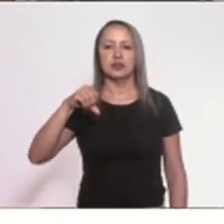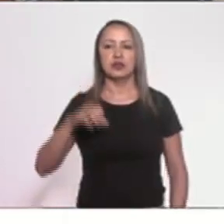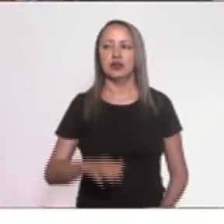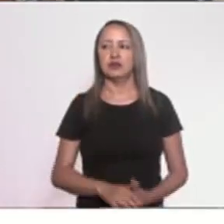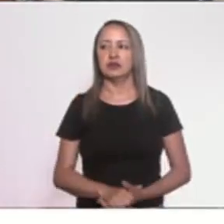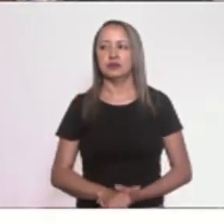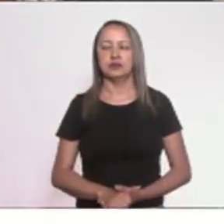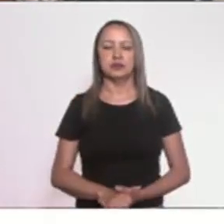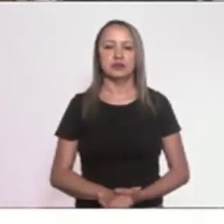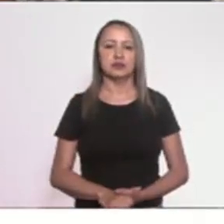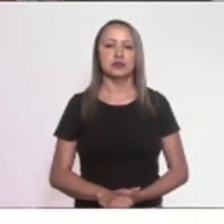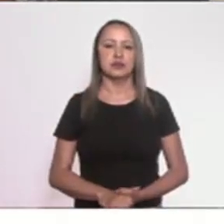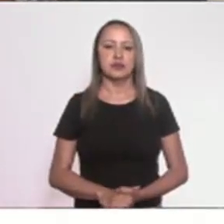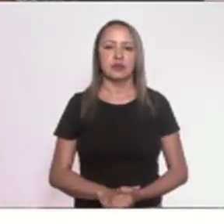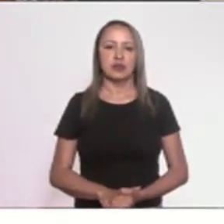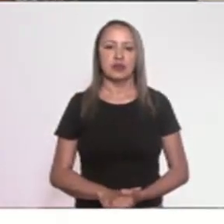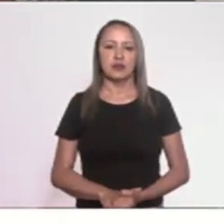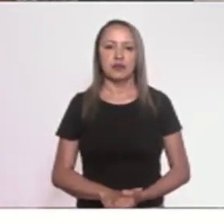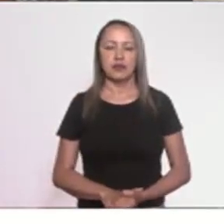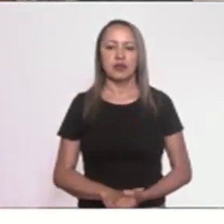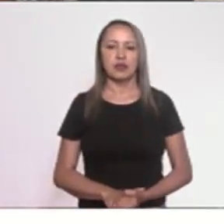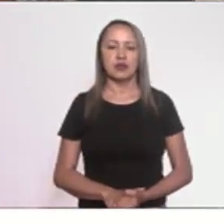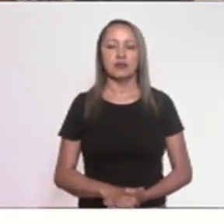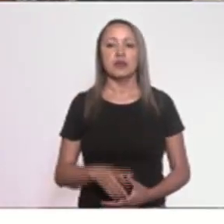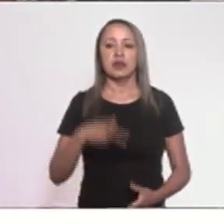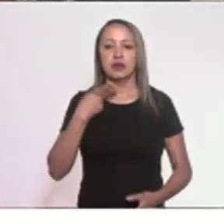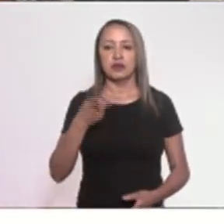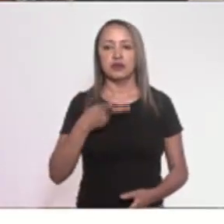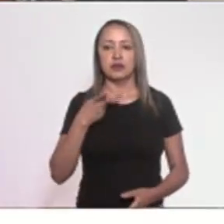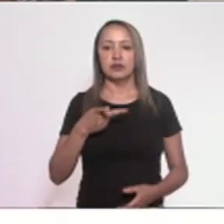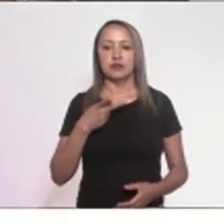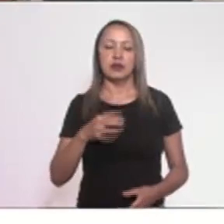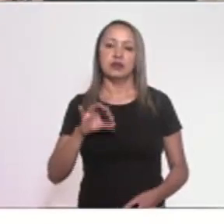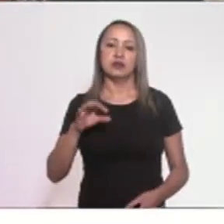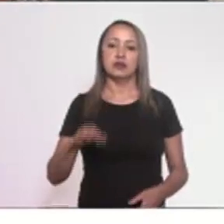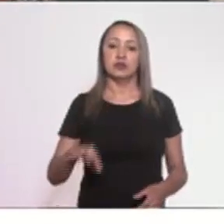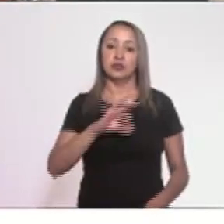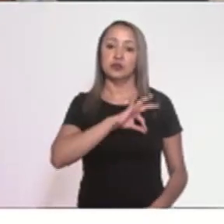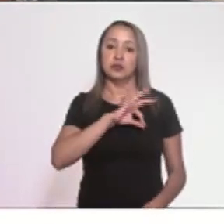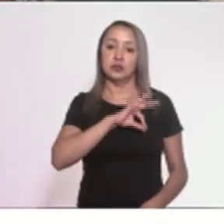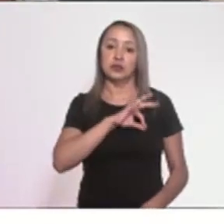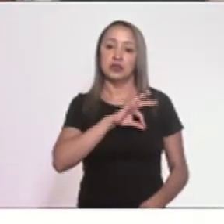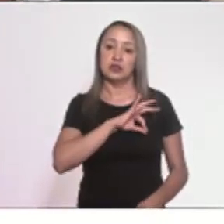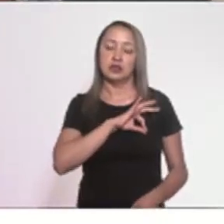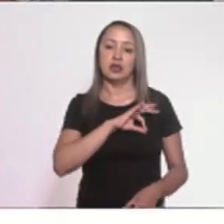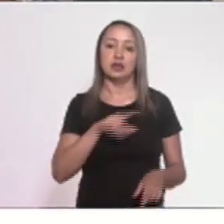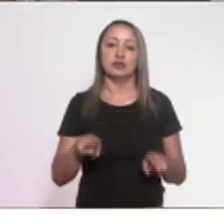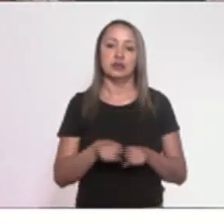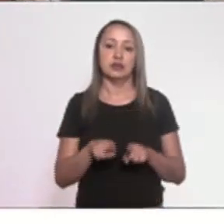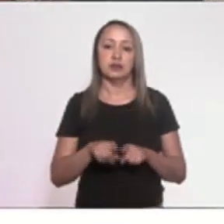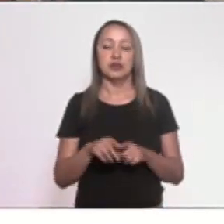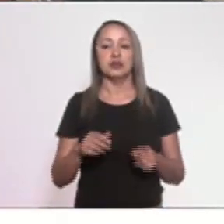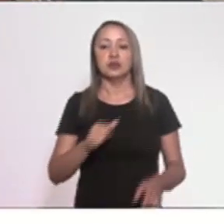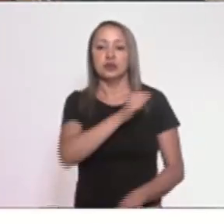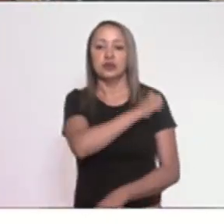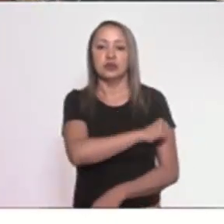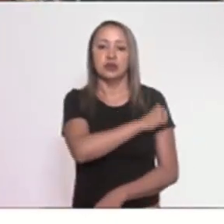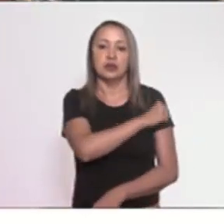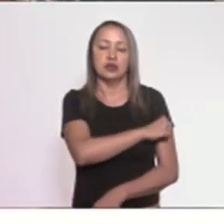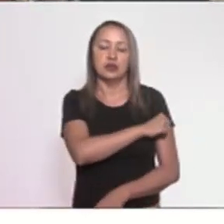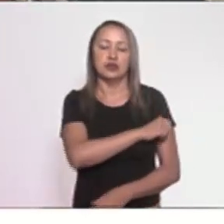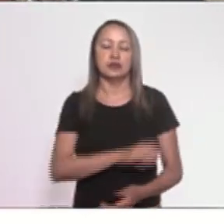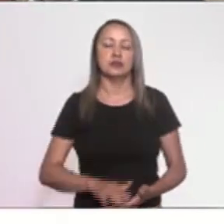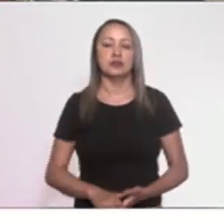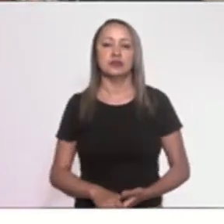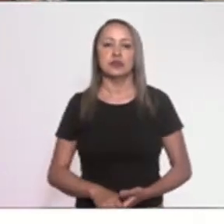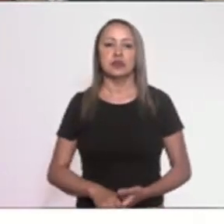Obel, expõe sobre acerca do comparecimento dos policiais militares às audiências da Justiça Estadual, quando convocado